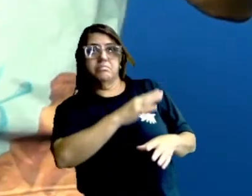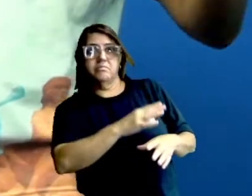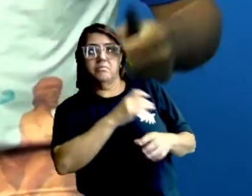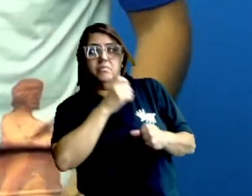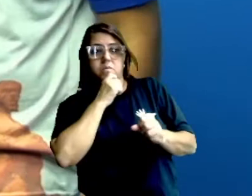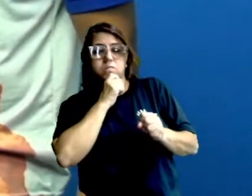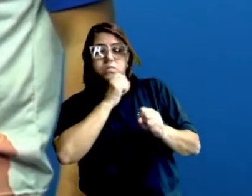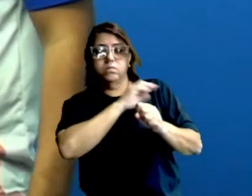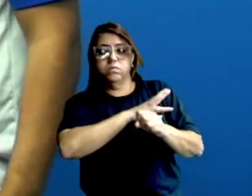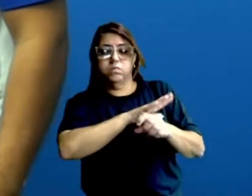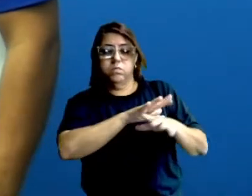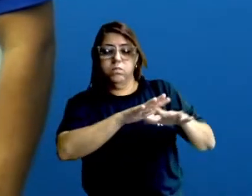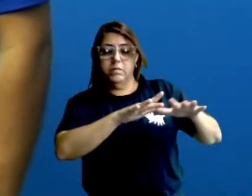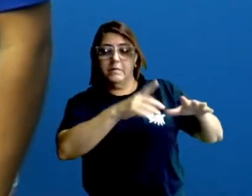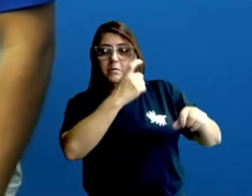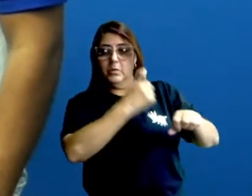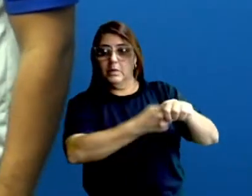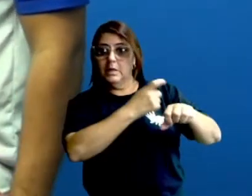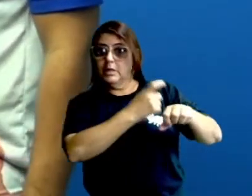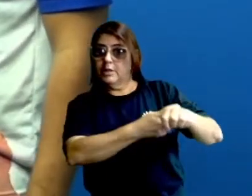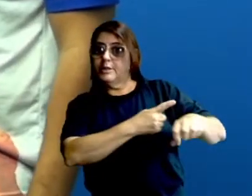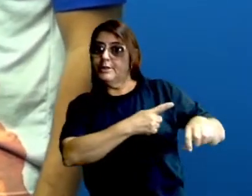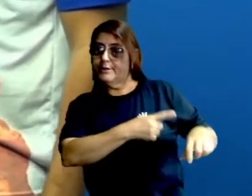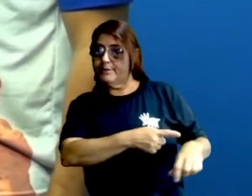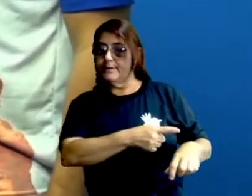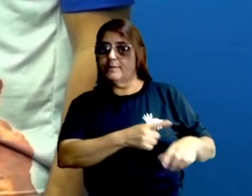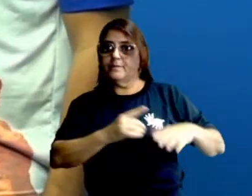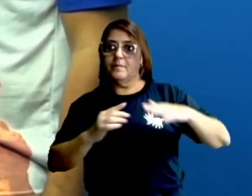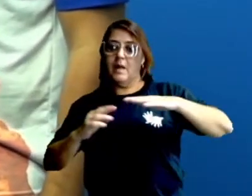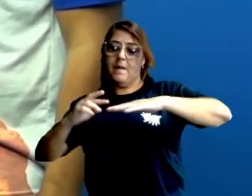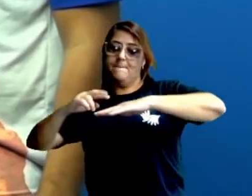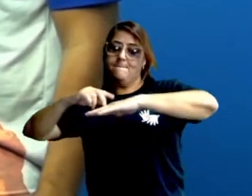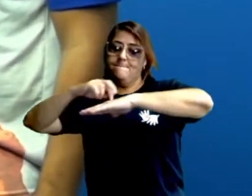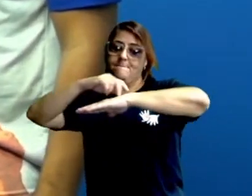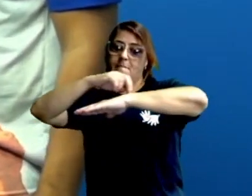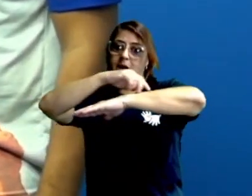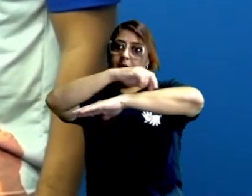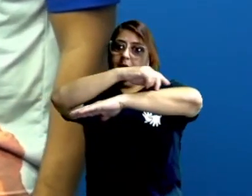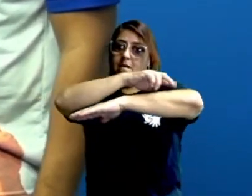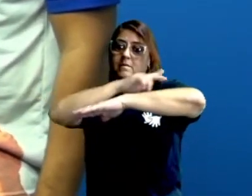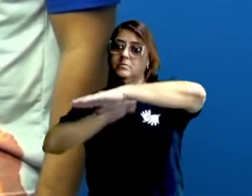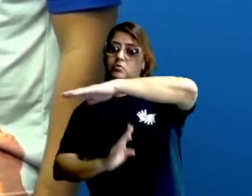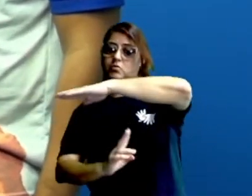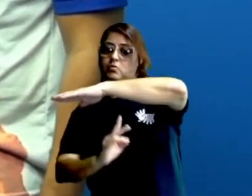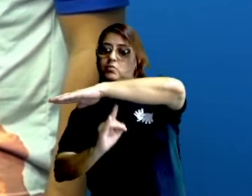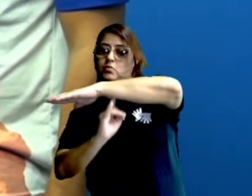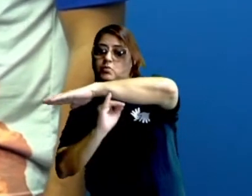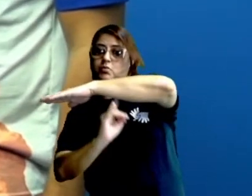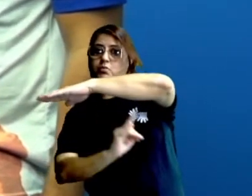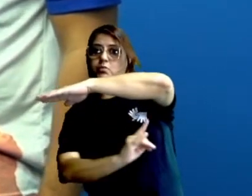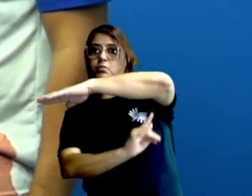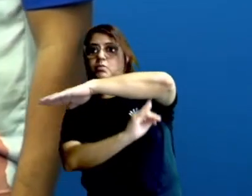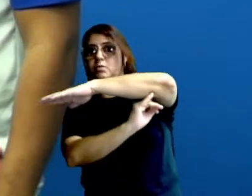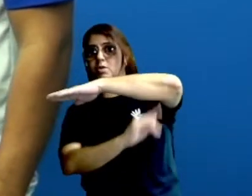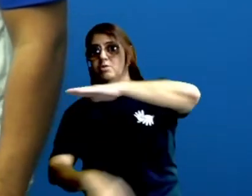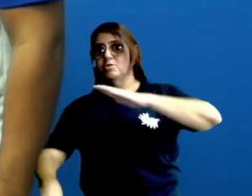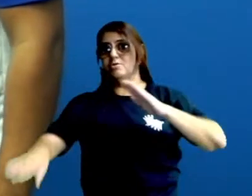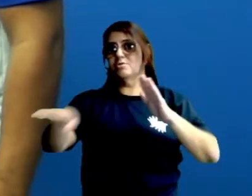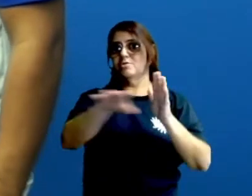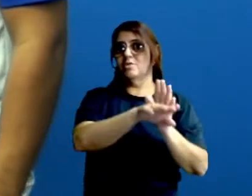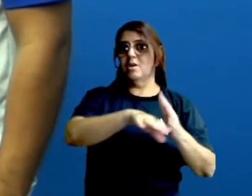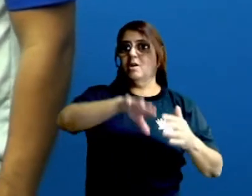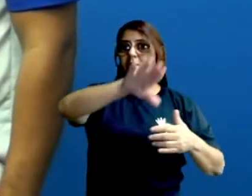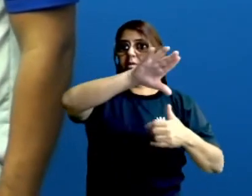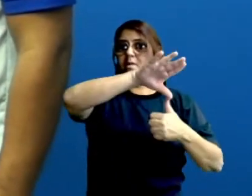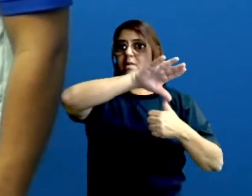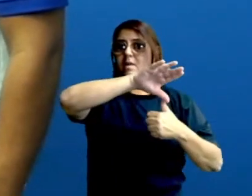era glacial, criou-se essa ponte. Então eles atravessam aqui, esse estreito e chegam na América. E aquela